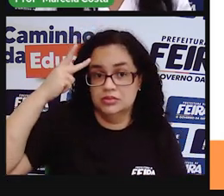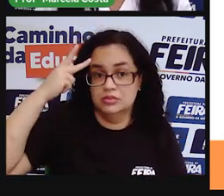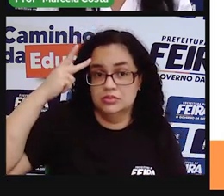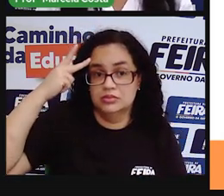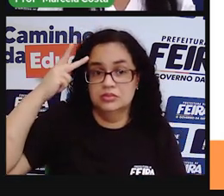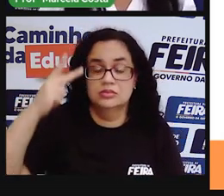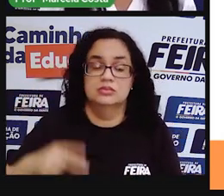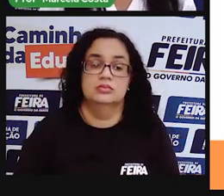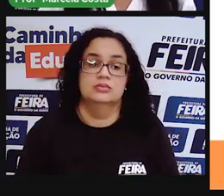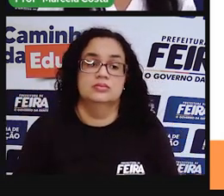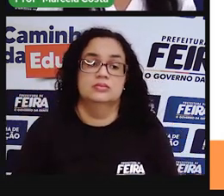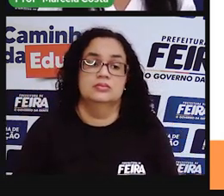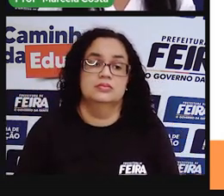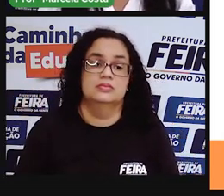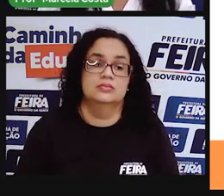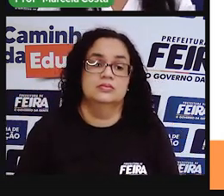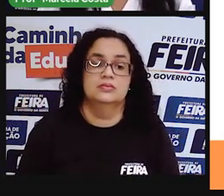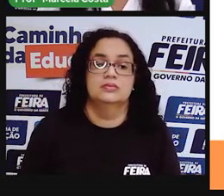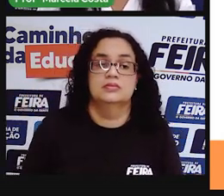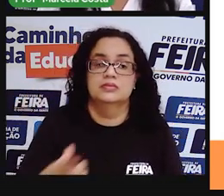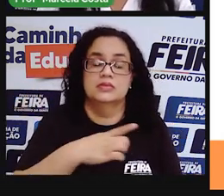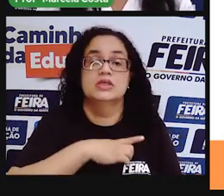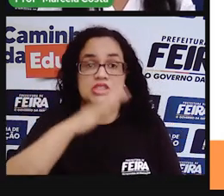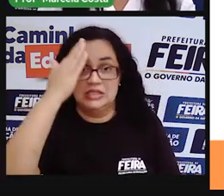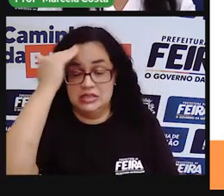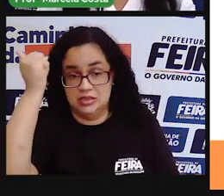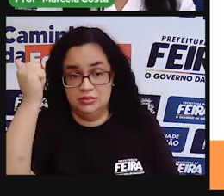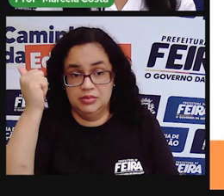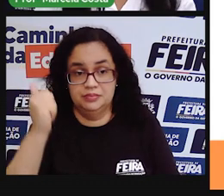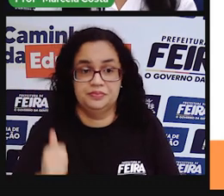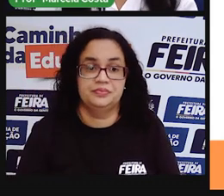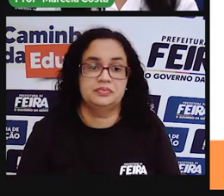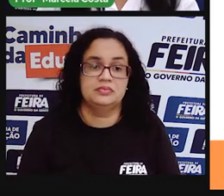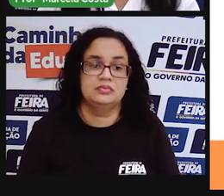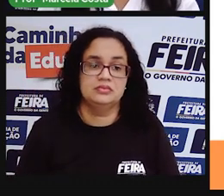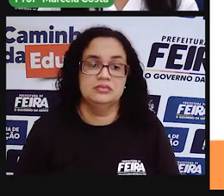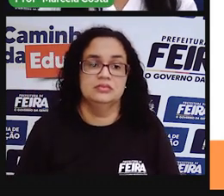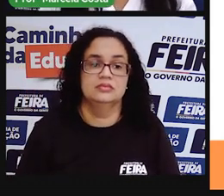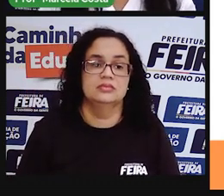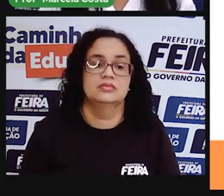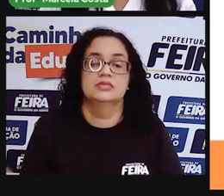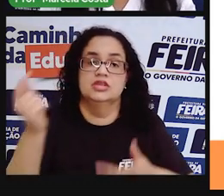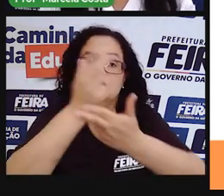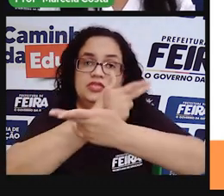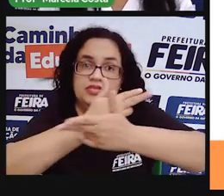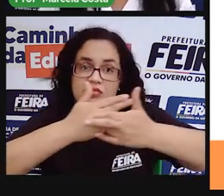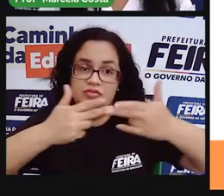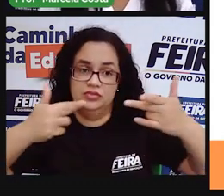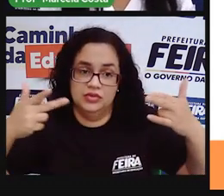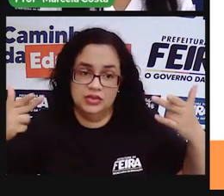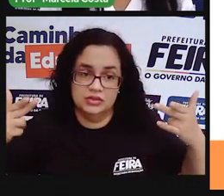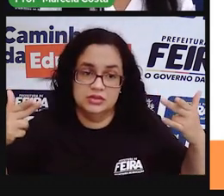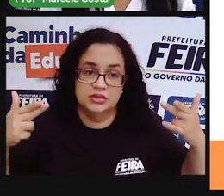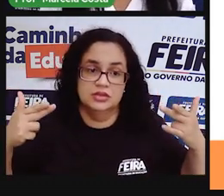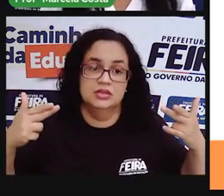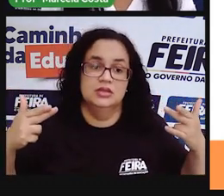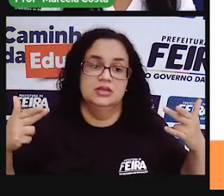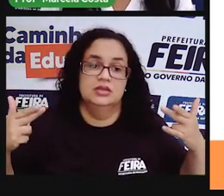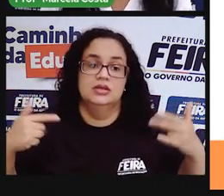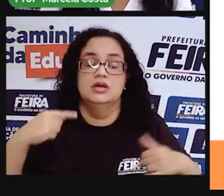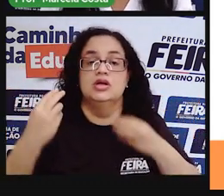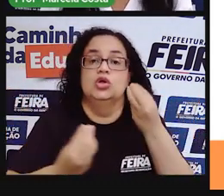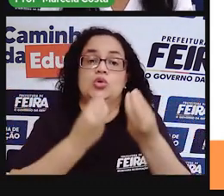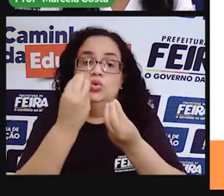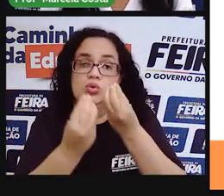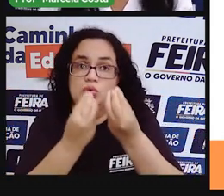Então, a gente já sabe que existem diversas linguagens, diversas formas